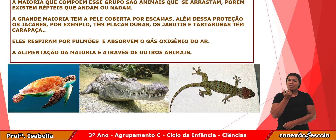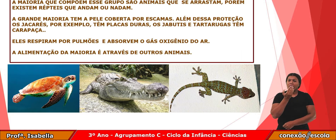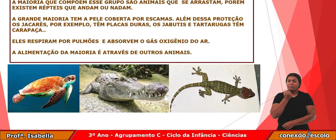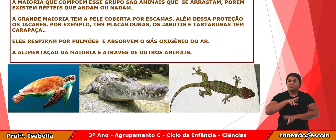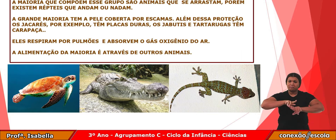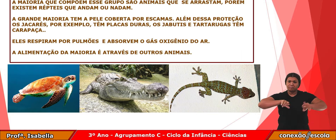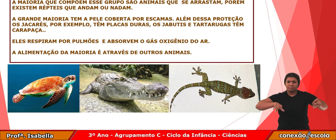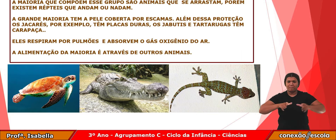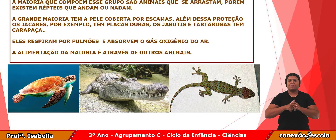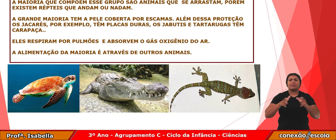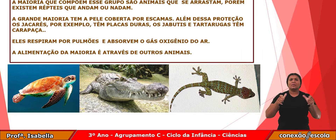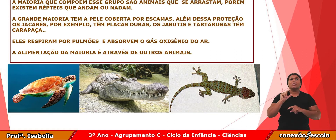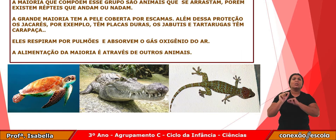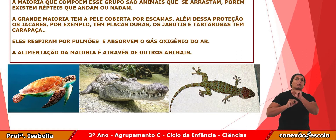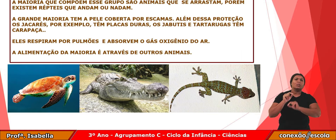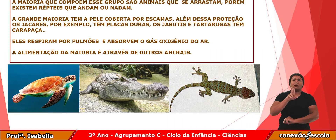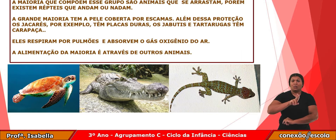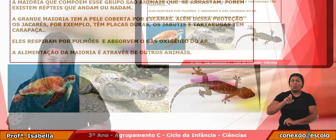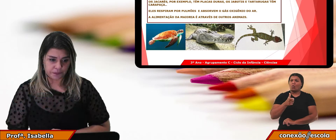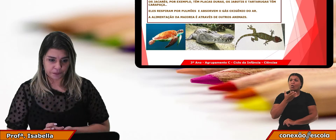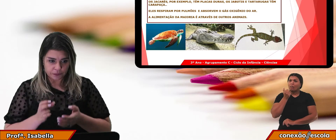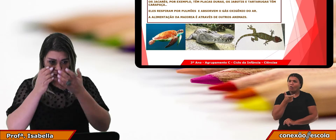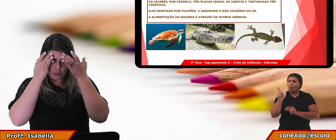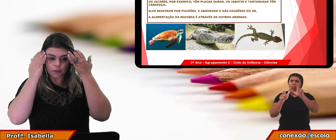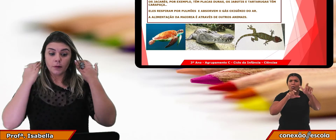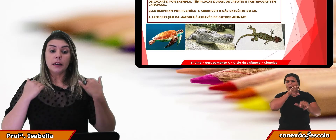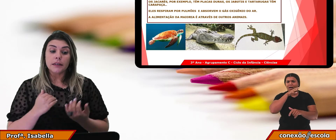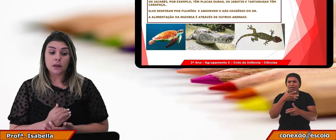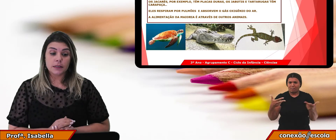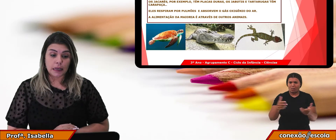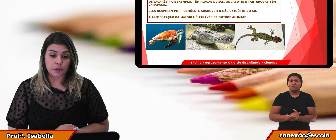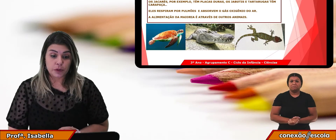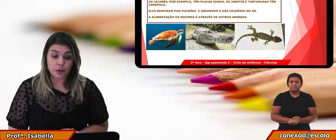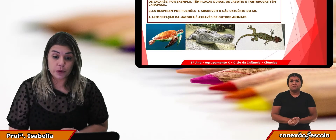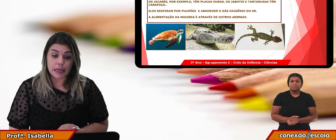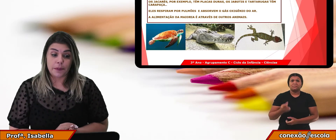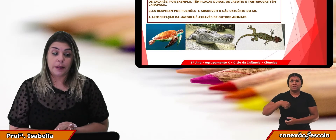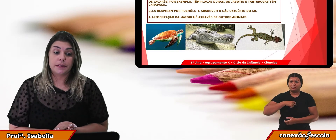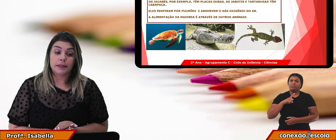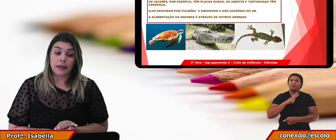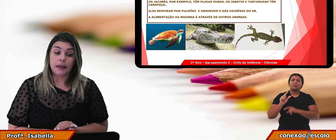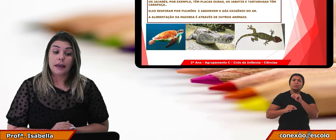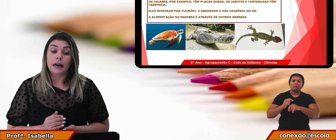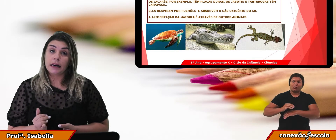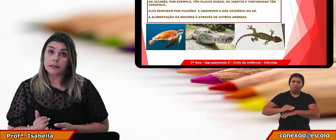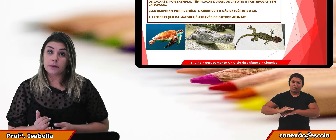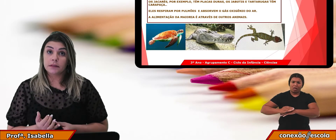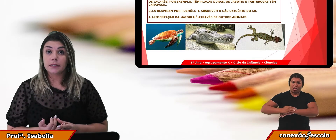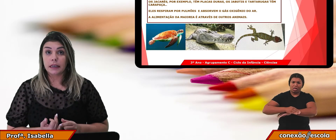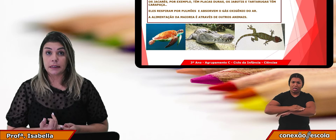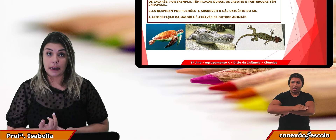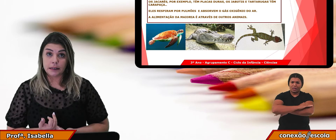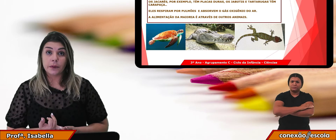maioria é através de outros animais. Então, nós temos os répteis que